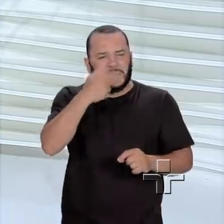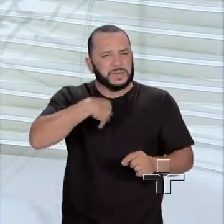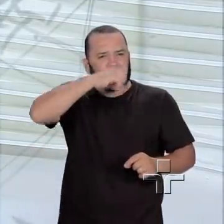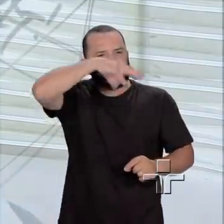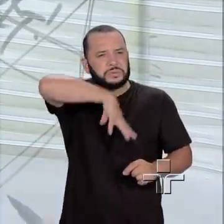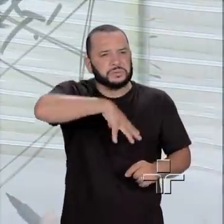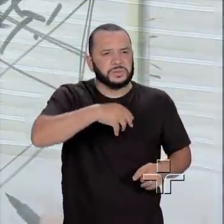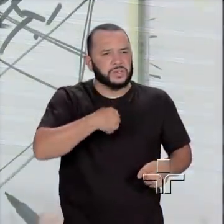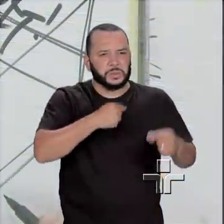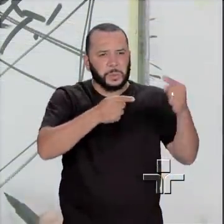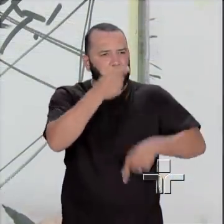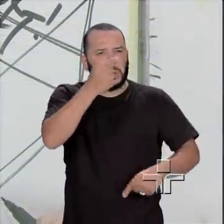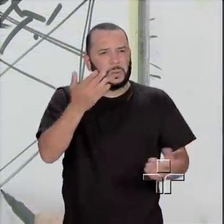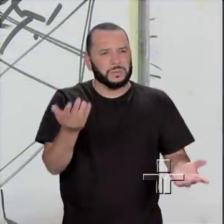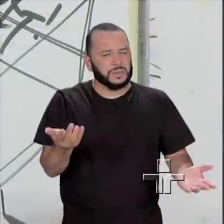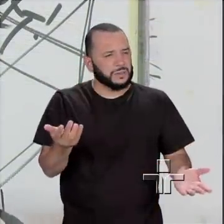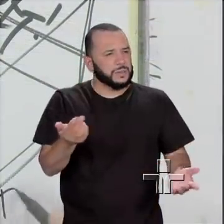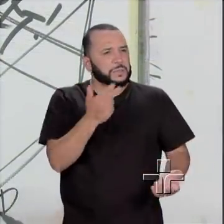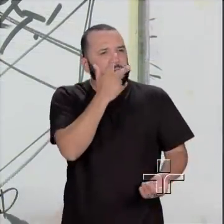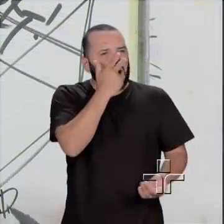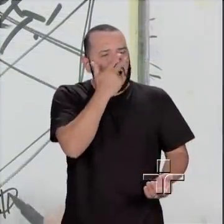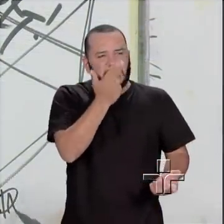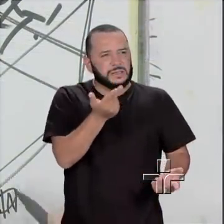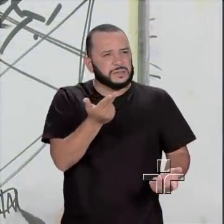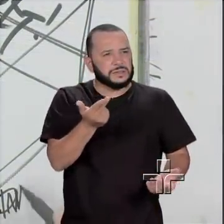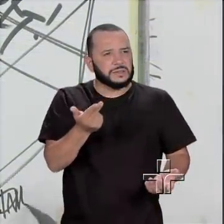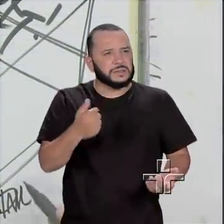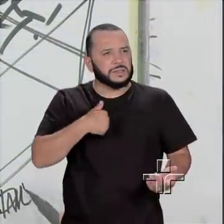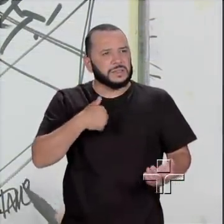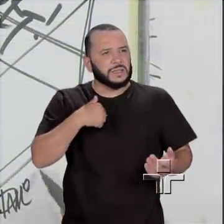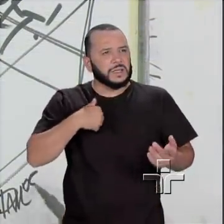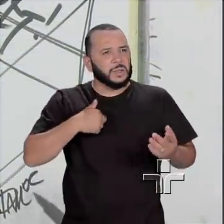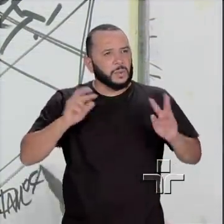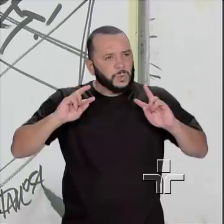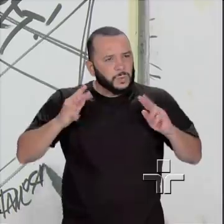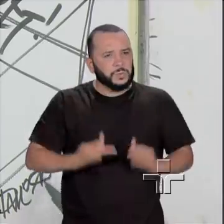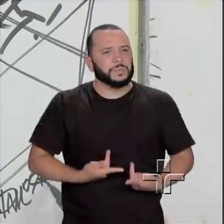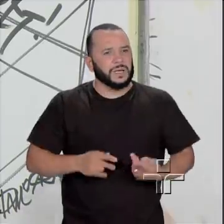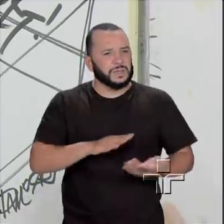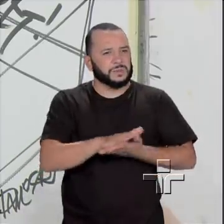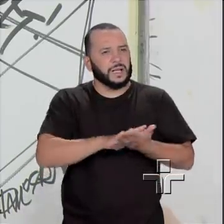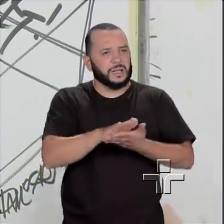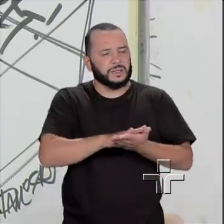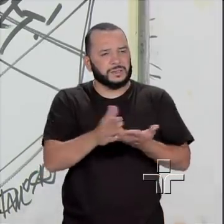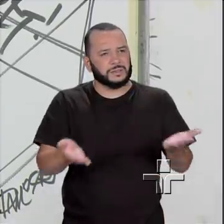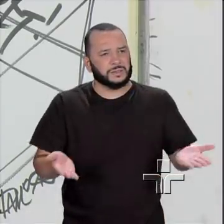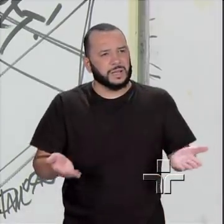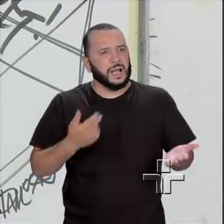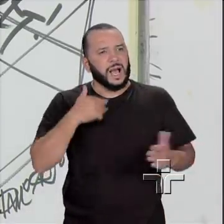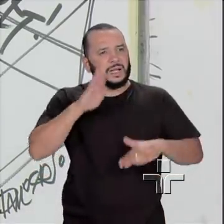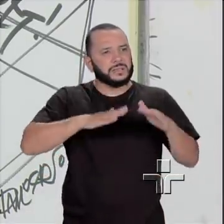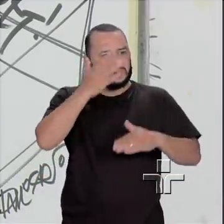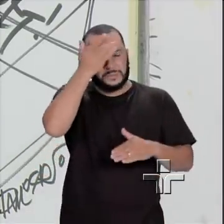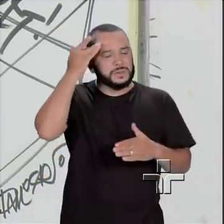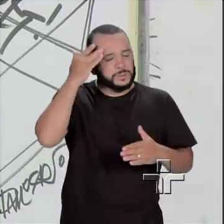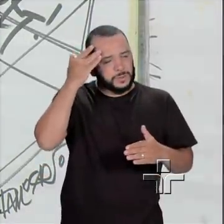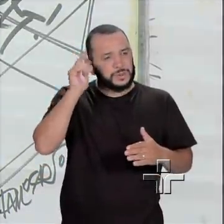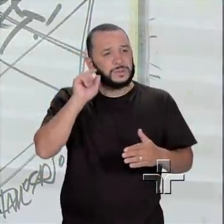é desumanizador até de quem construiu aquele negócio. As pessoas, de repente, perdem a